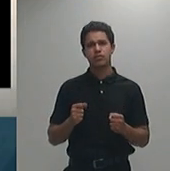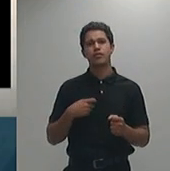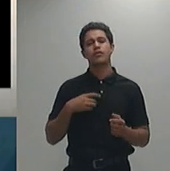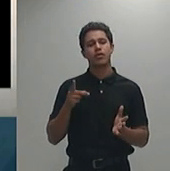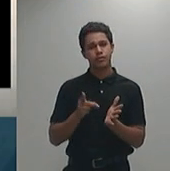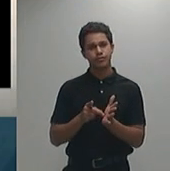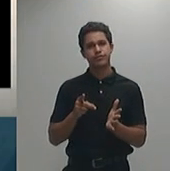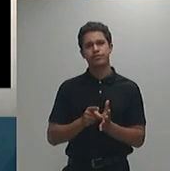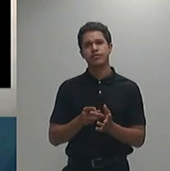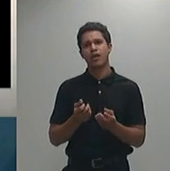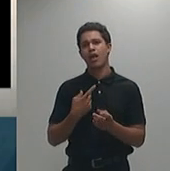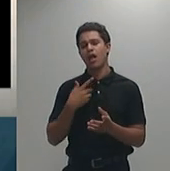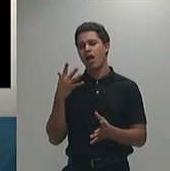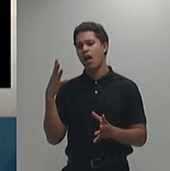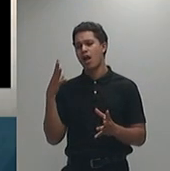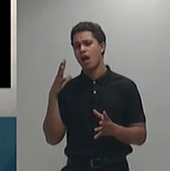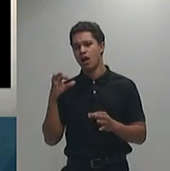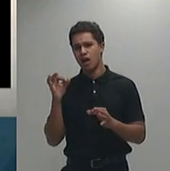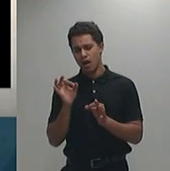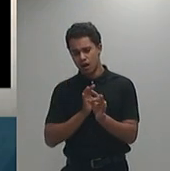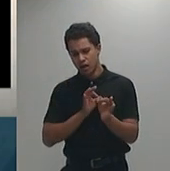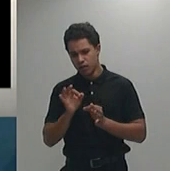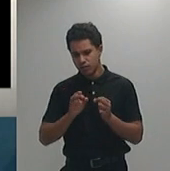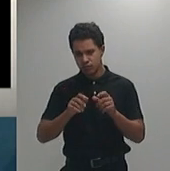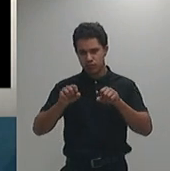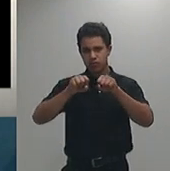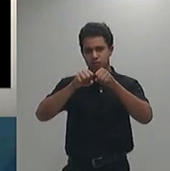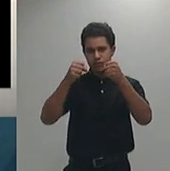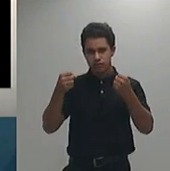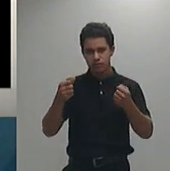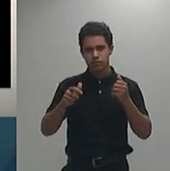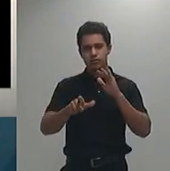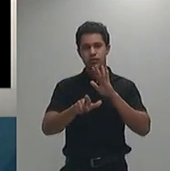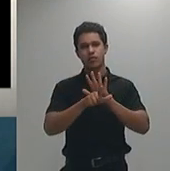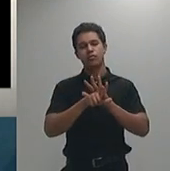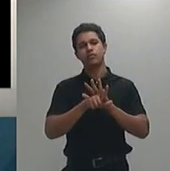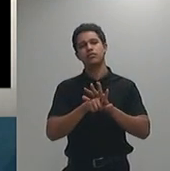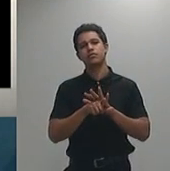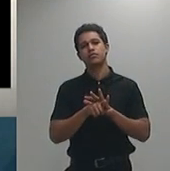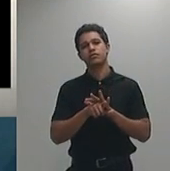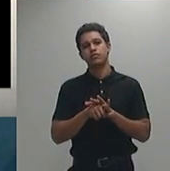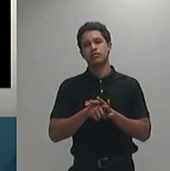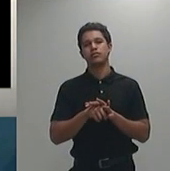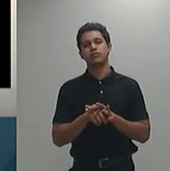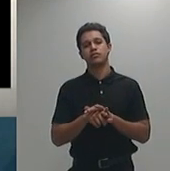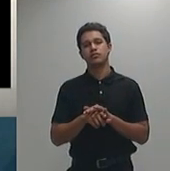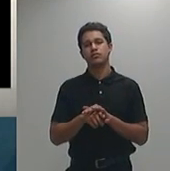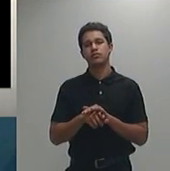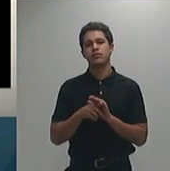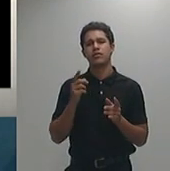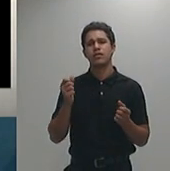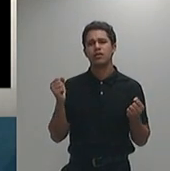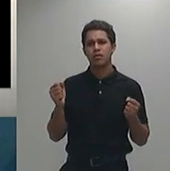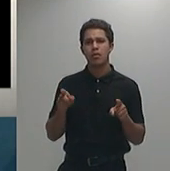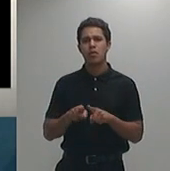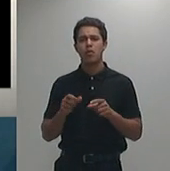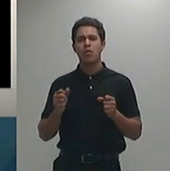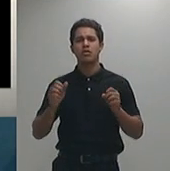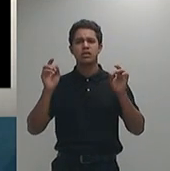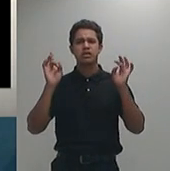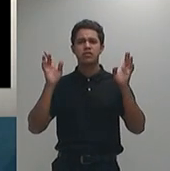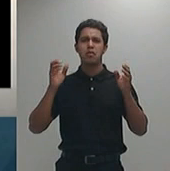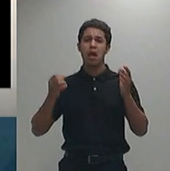restaurar o sistema da Lei das S A e D Posses especialmente se criar